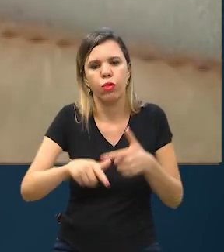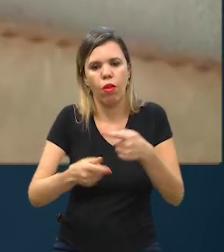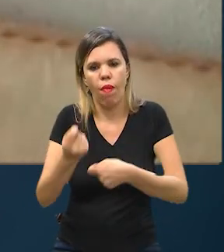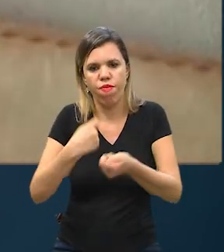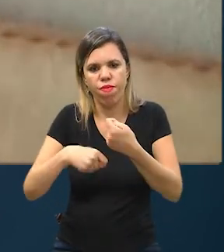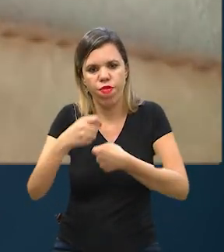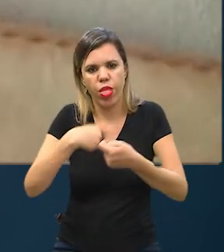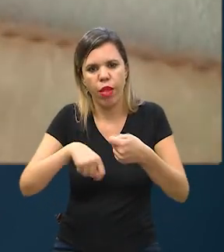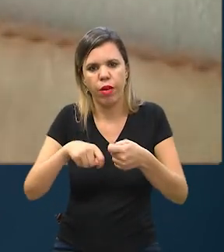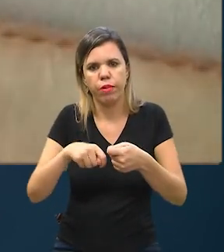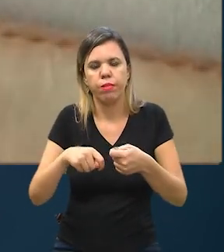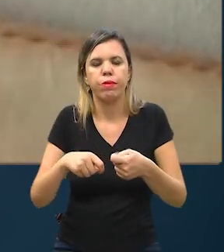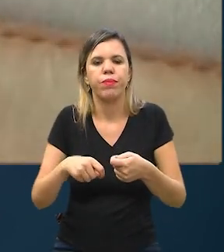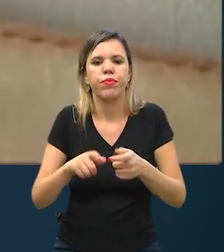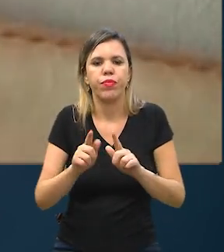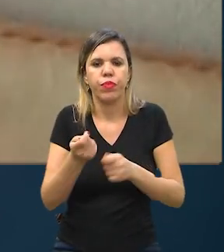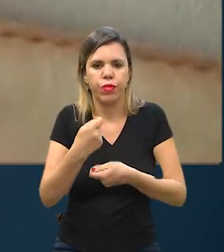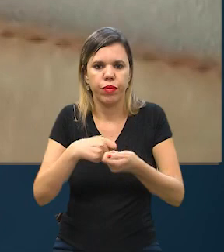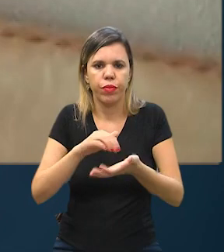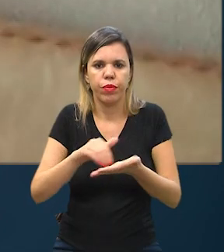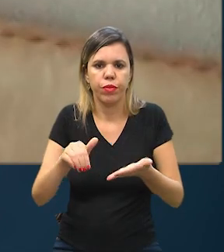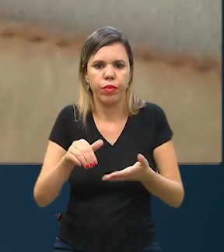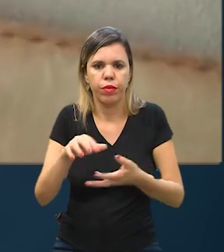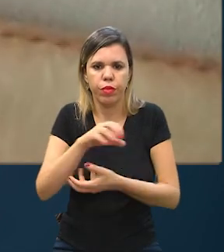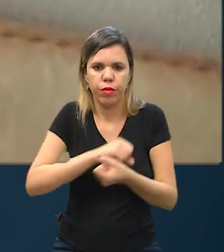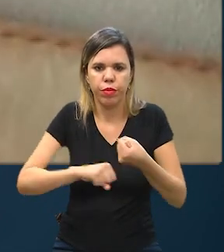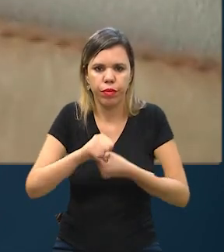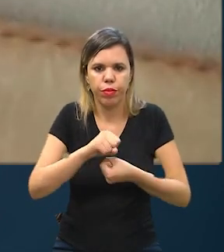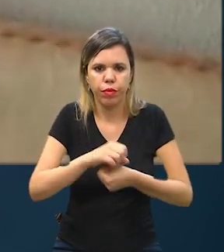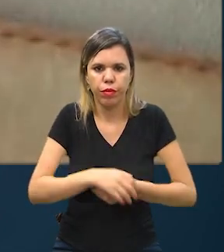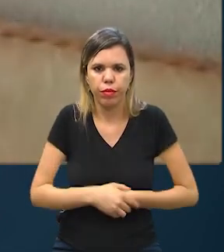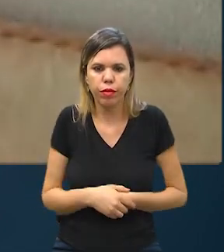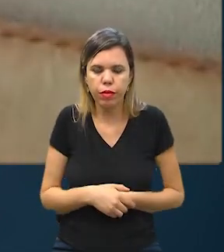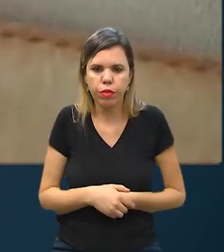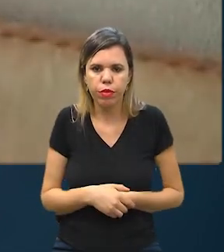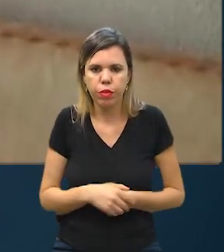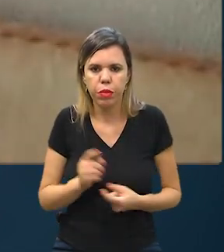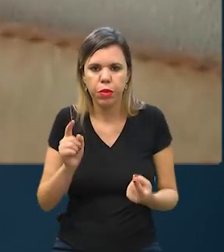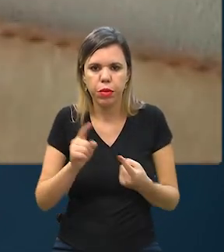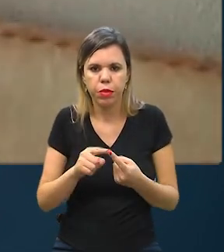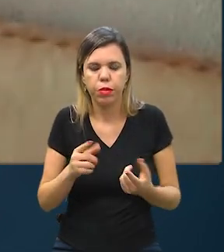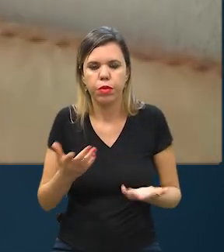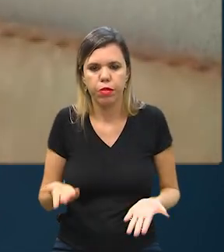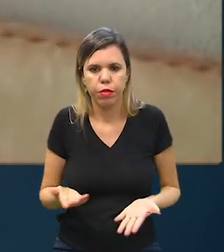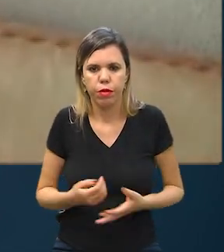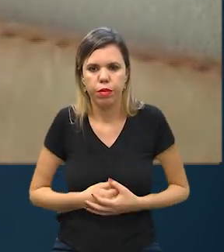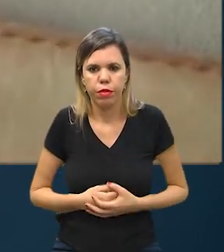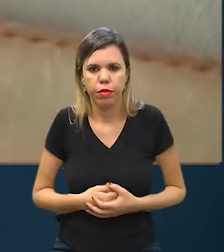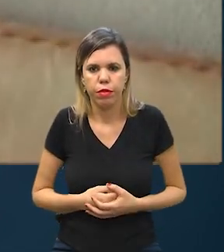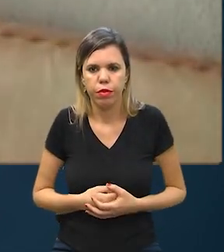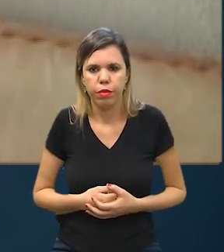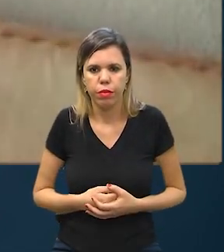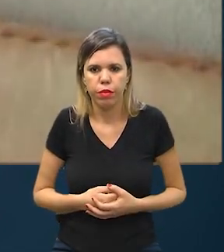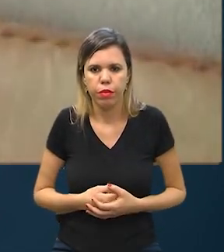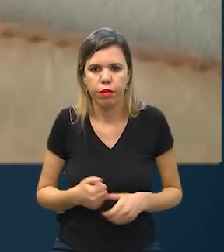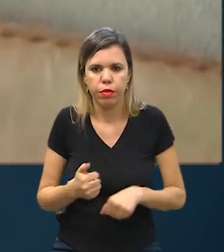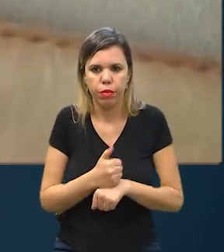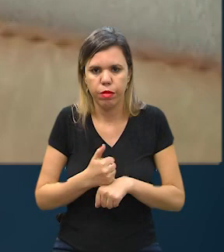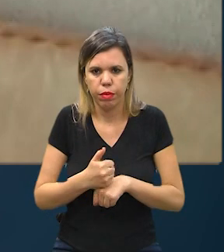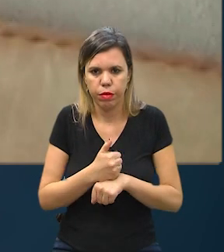dar continuidade do seu negócio de forma autogerida e sustentável. É o objetivo